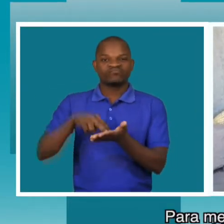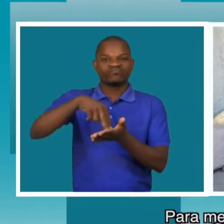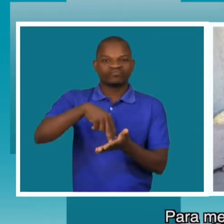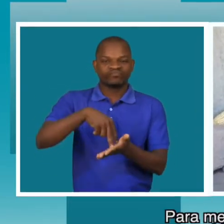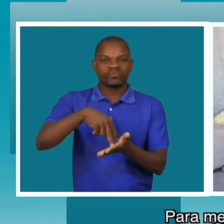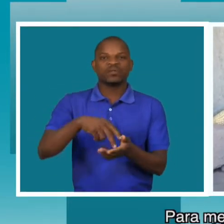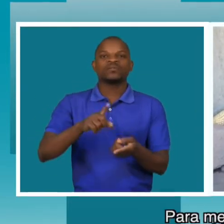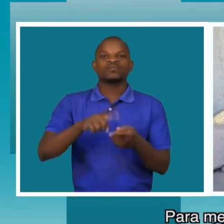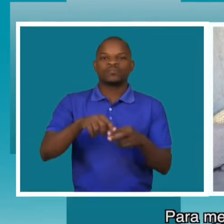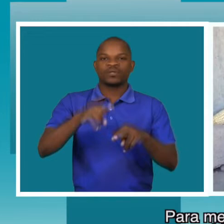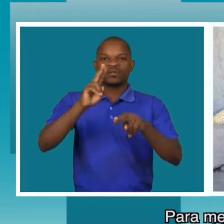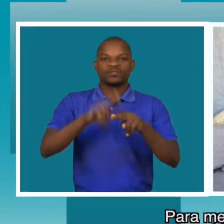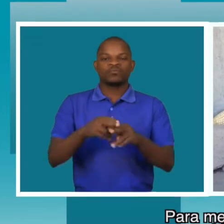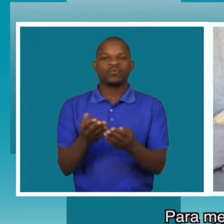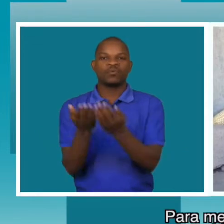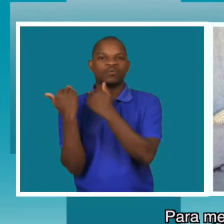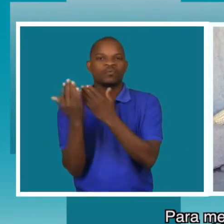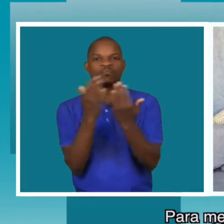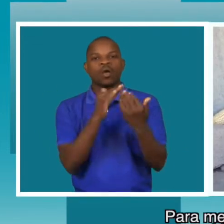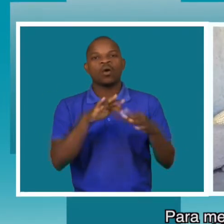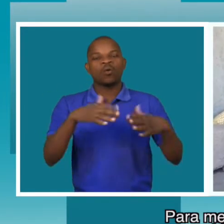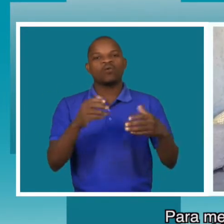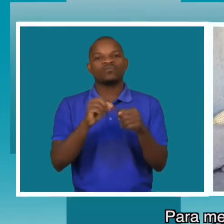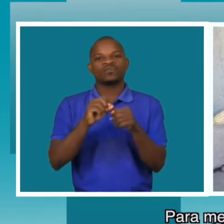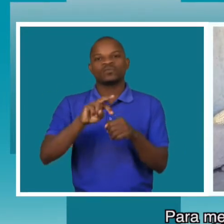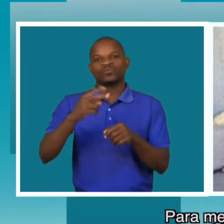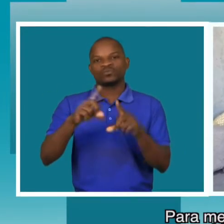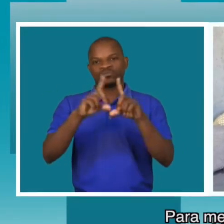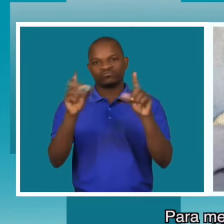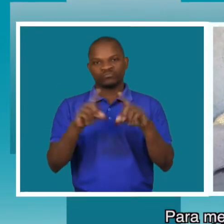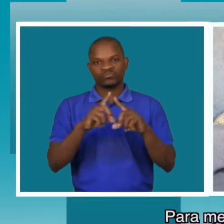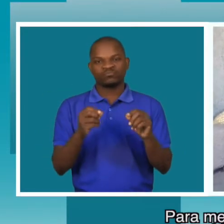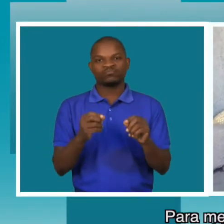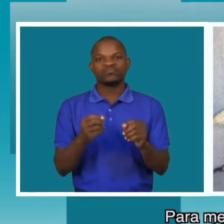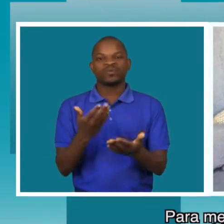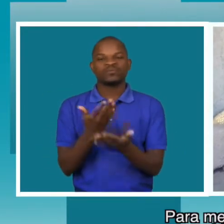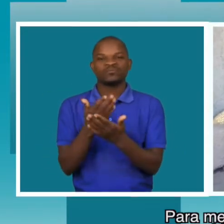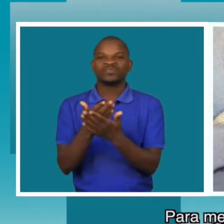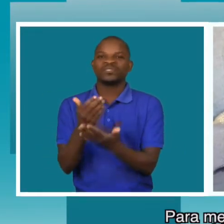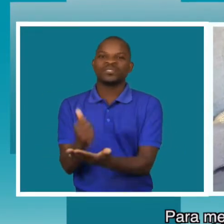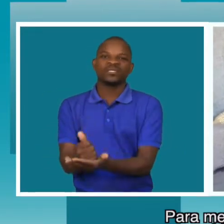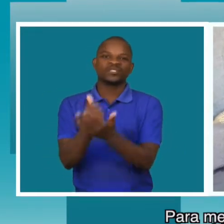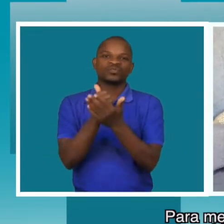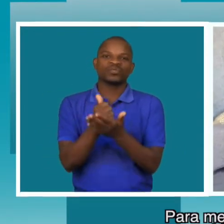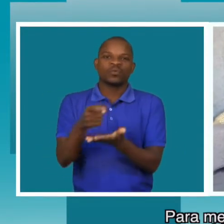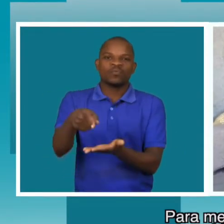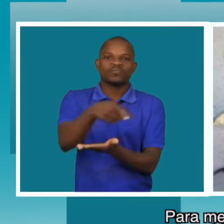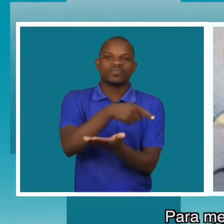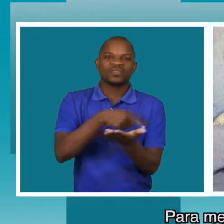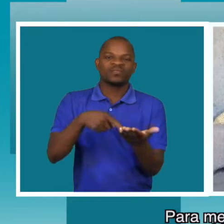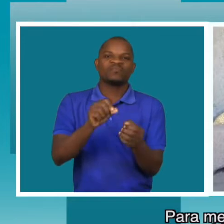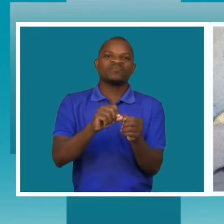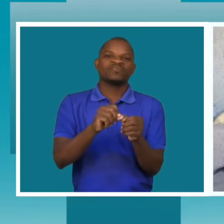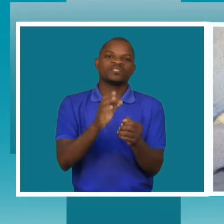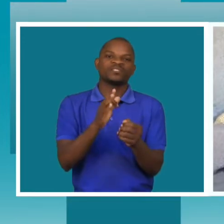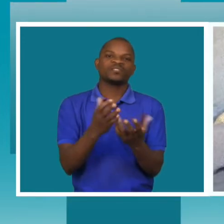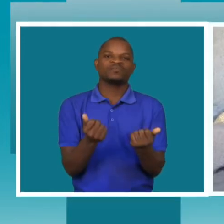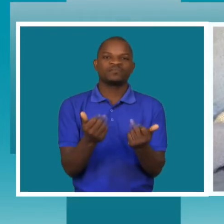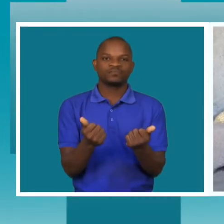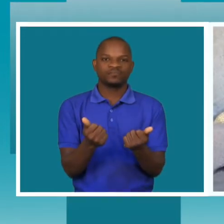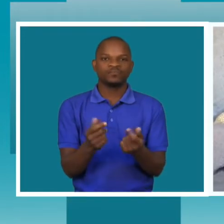conseguir levantar e dar-me cadeira, para eu tomar banho ou para fazer necessidade. Peço qualquer ajuda, pinico, para